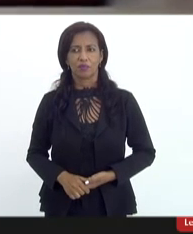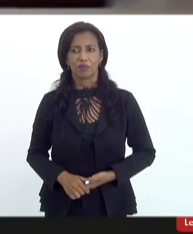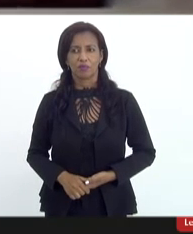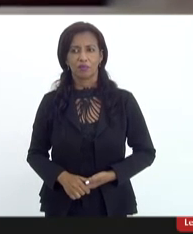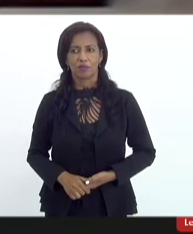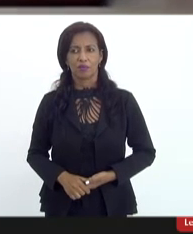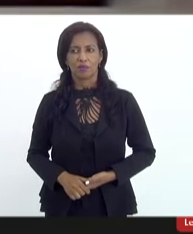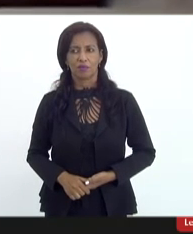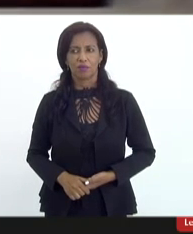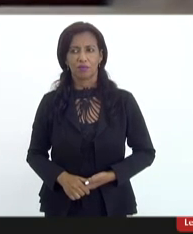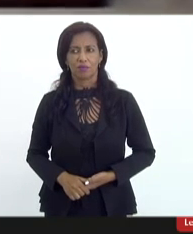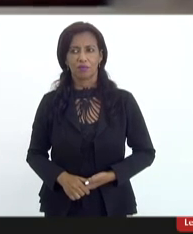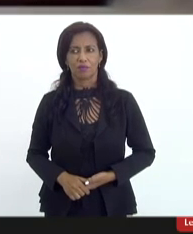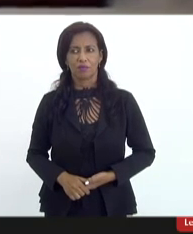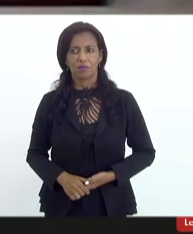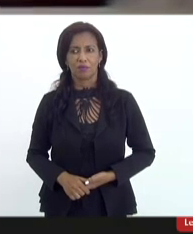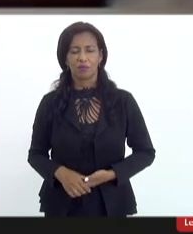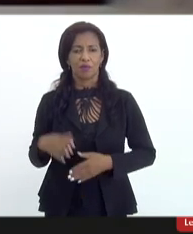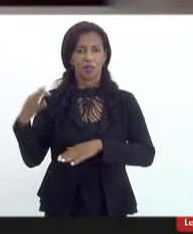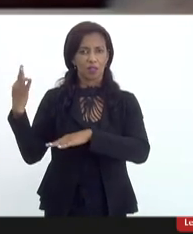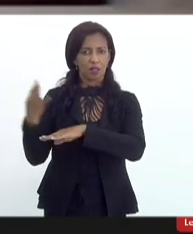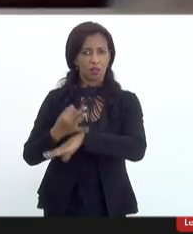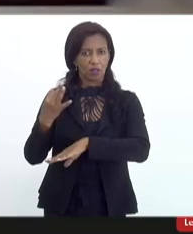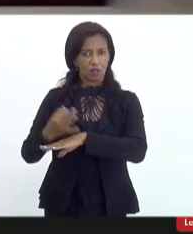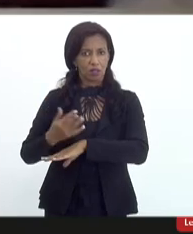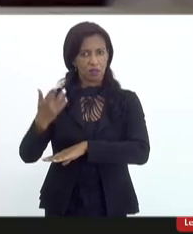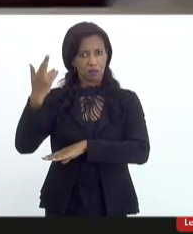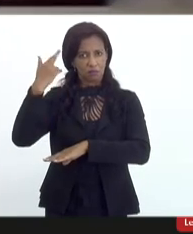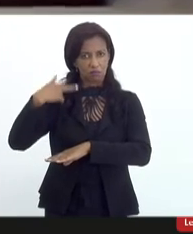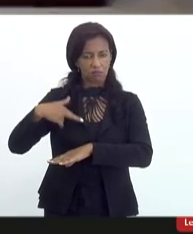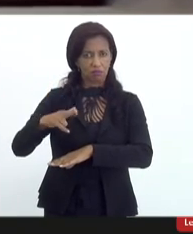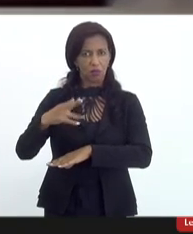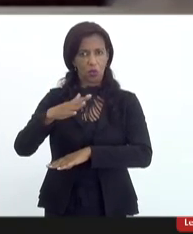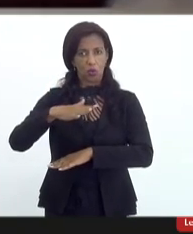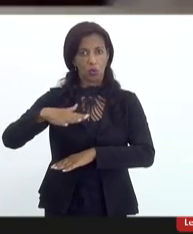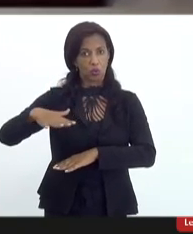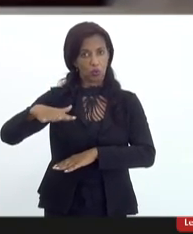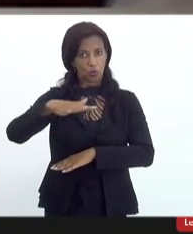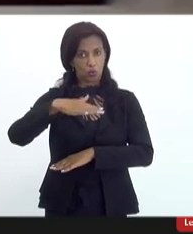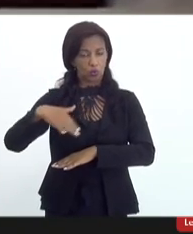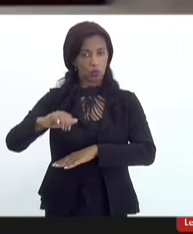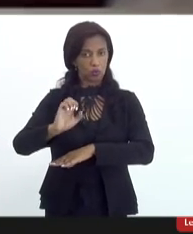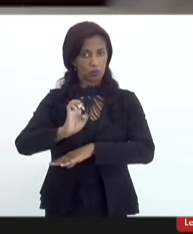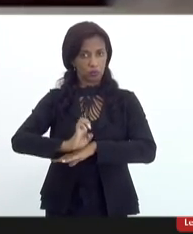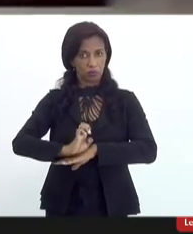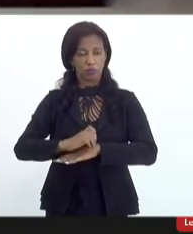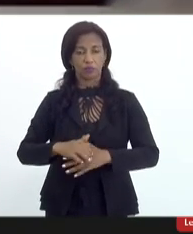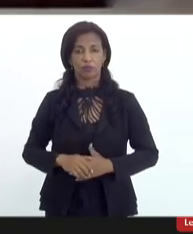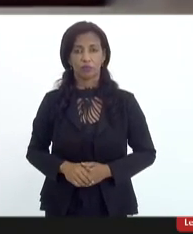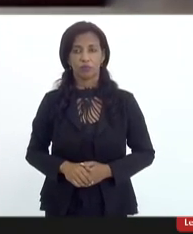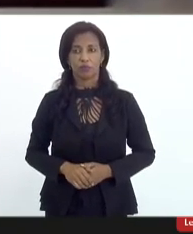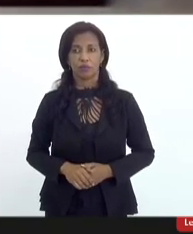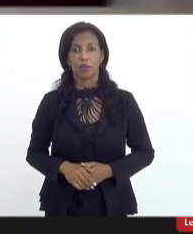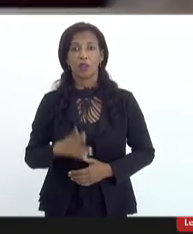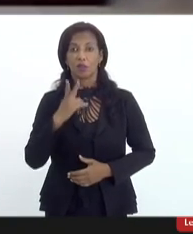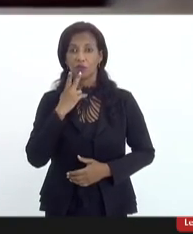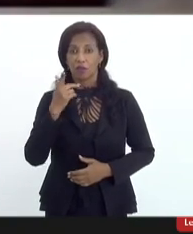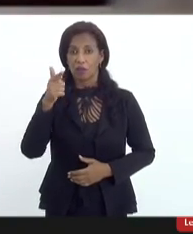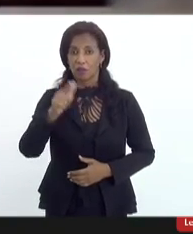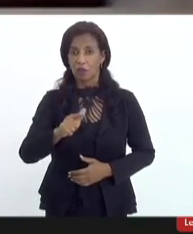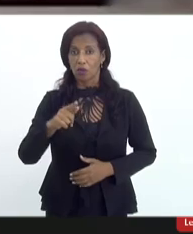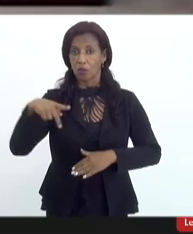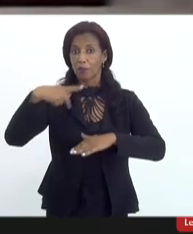de que a intolerância religiosa no nosso Estado e, ouso dizer, no